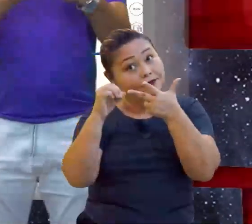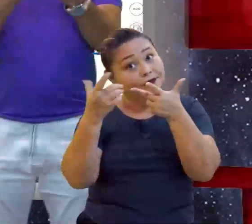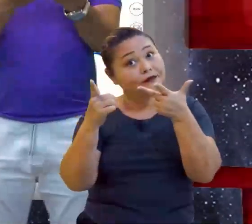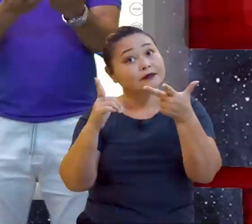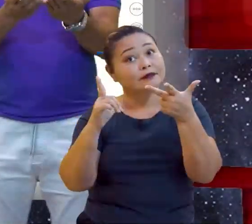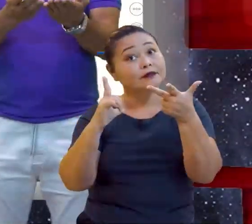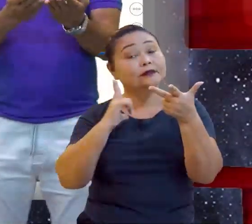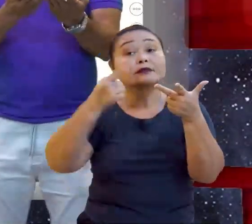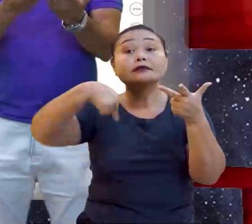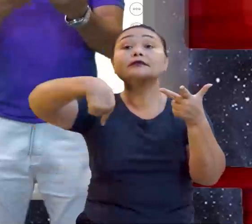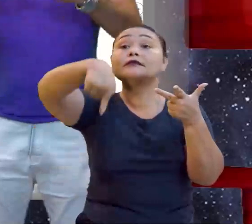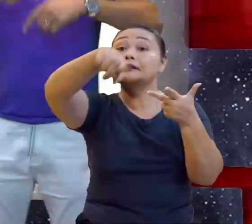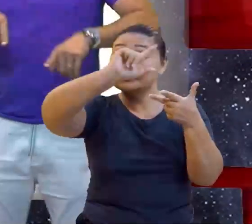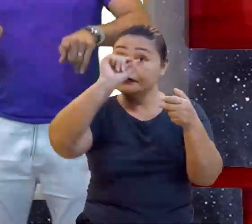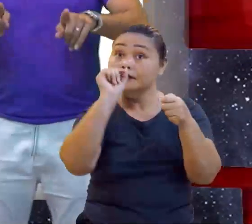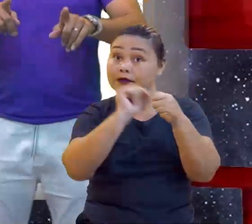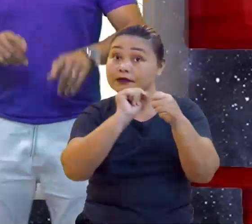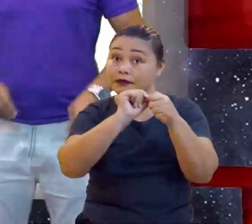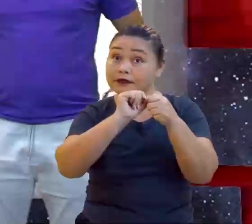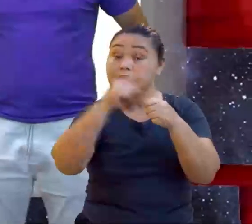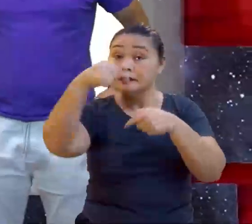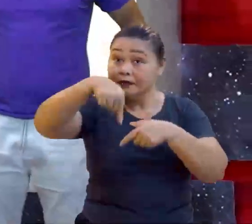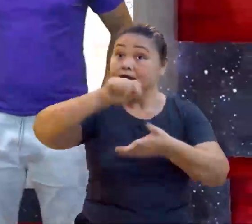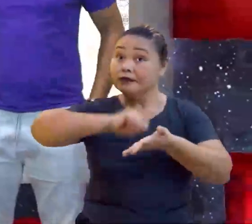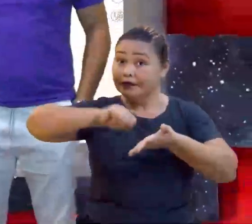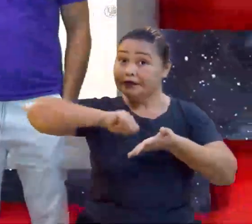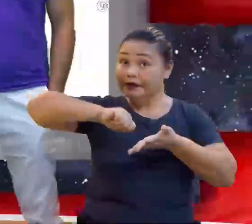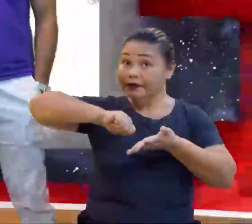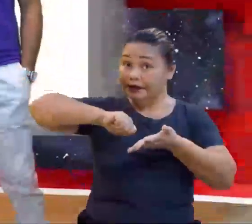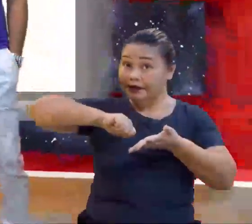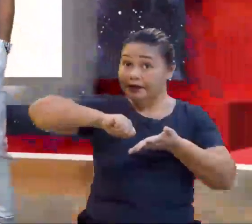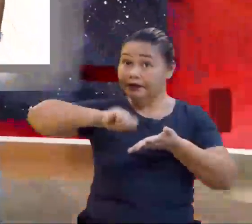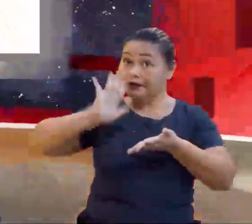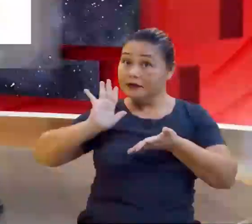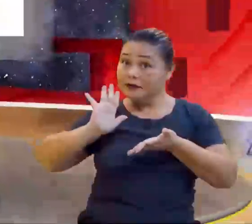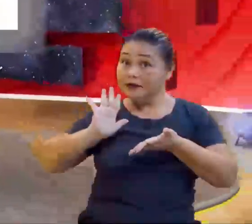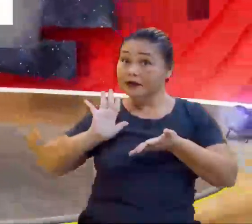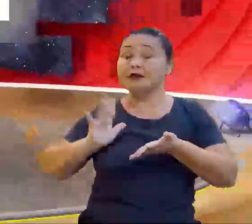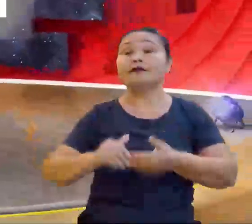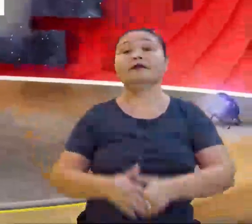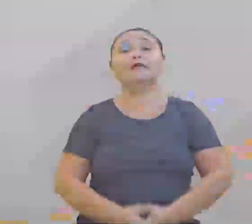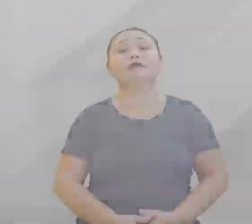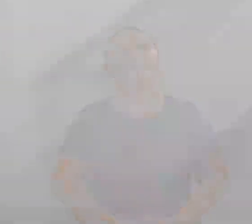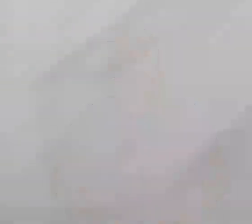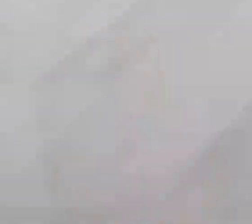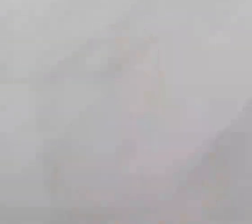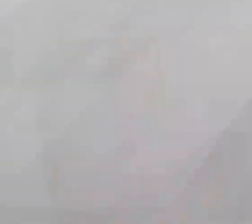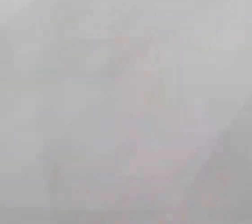vocês vão fazer tentar fazer. E nós vamos corrigir. Beleza? Até já! Tchau, tchau, gente!